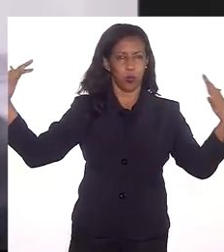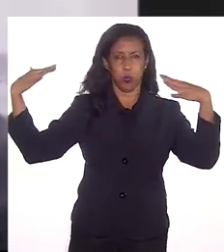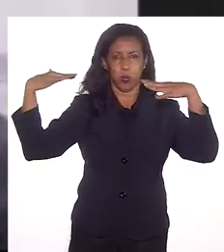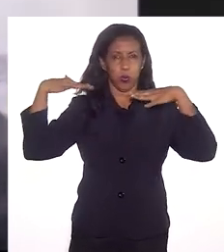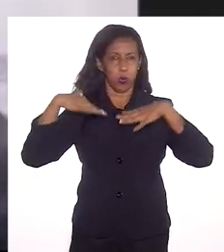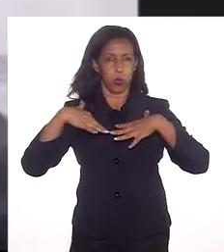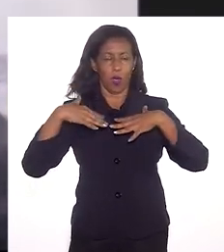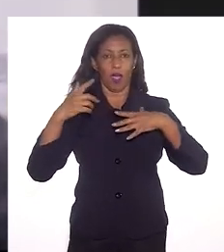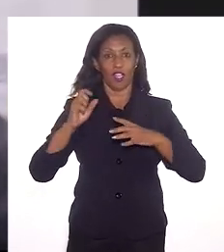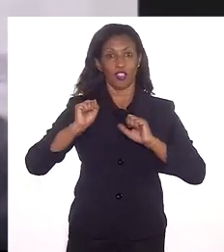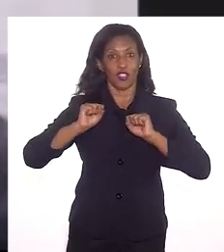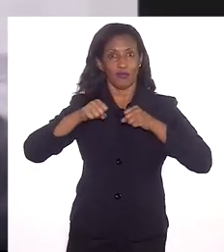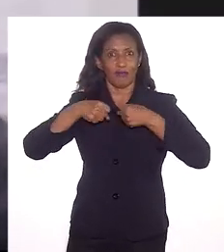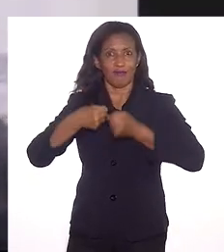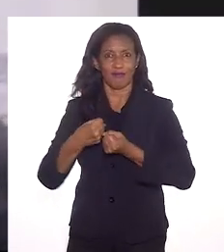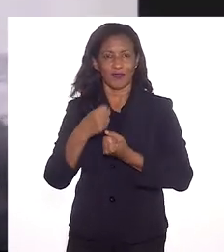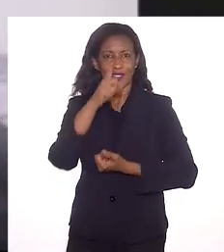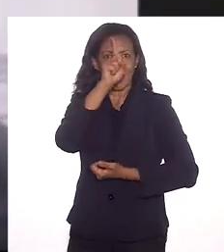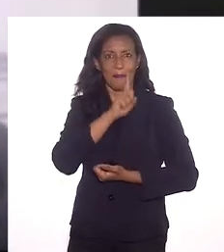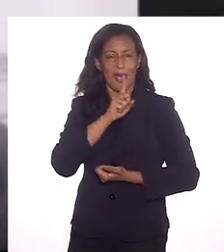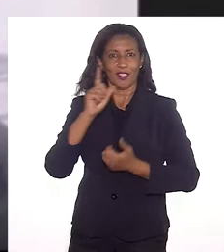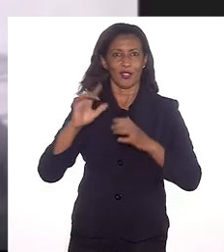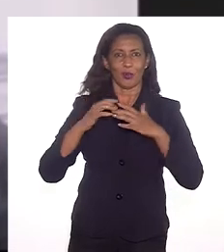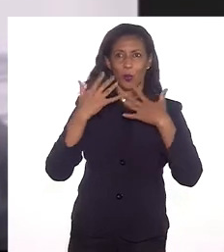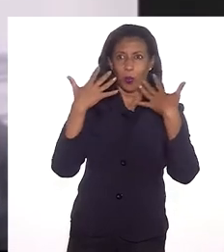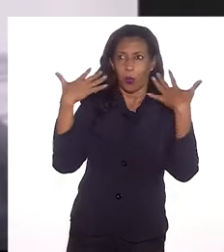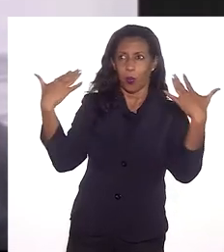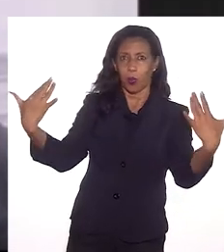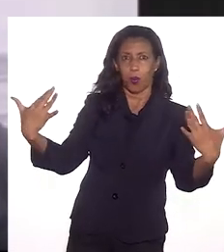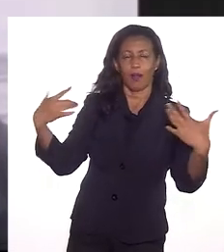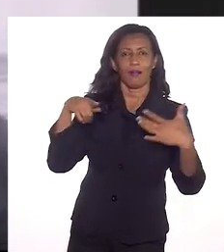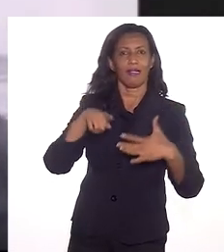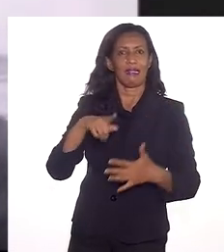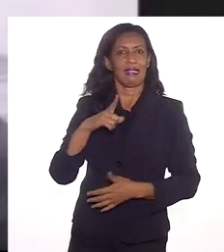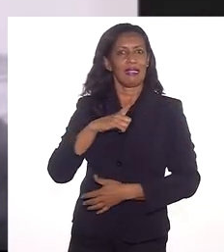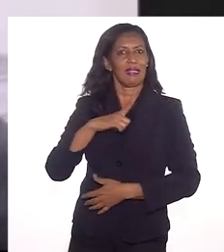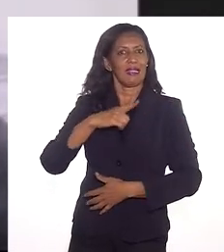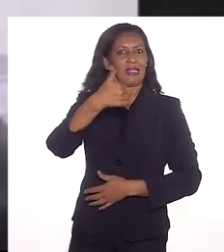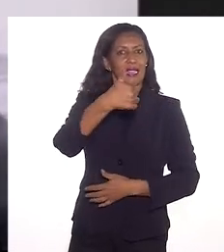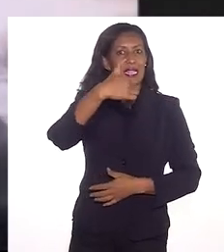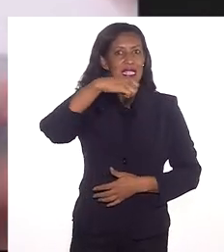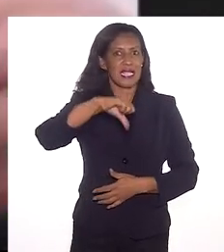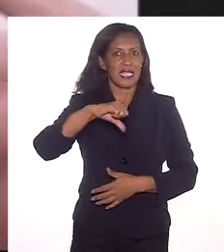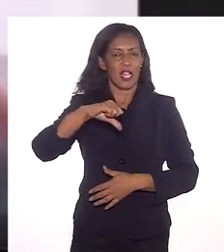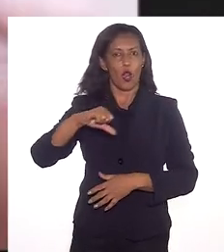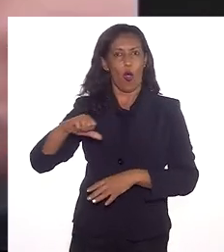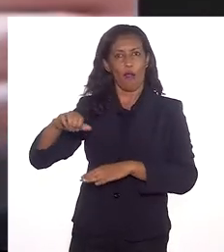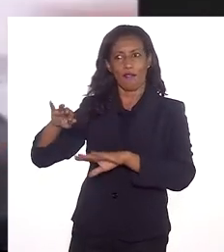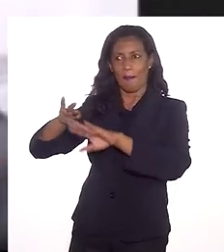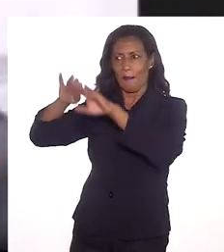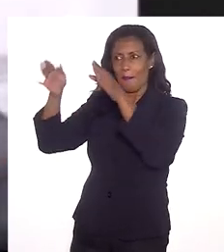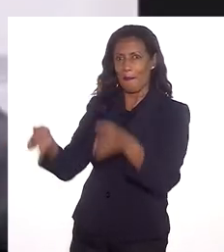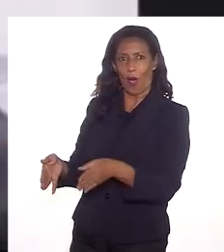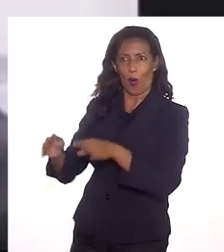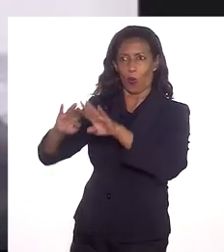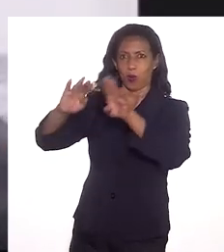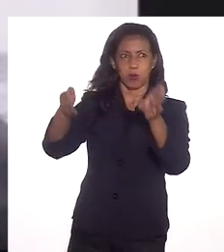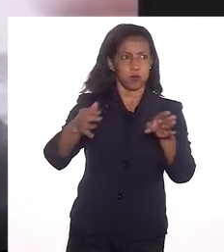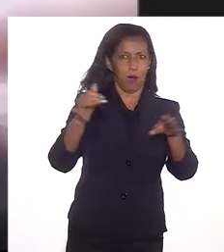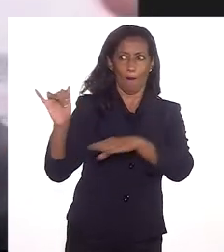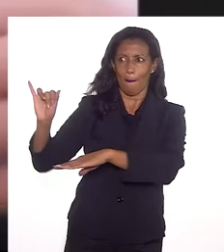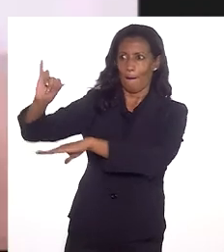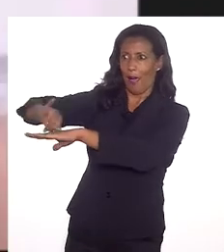ainda mais essa essa imagem ele é um evento que tem 19 palcos diferentes